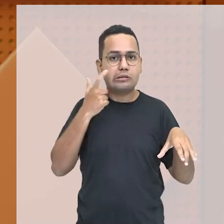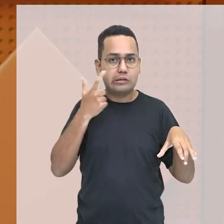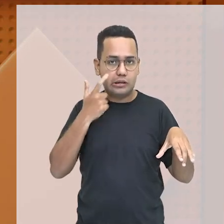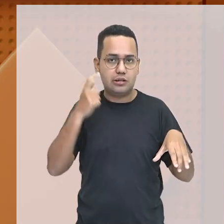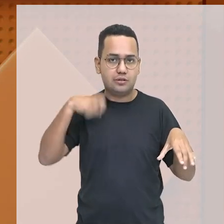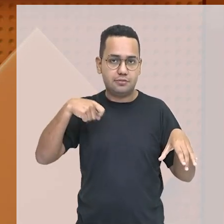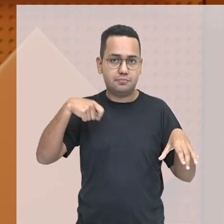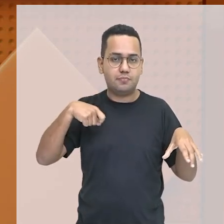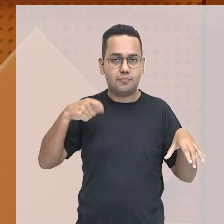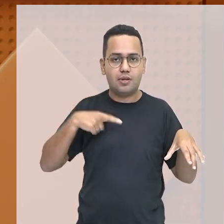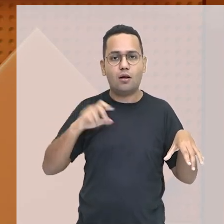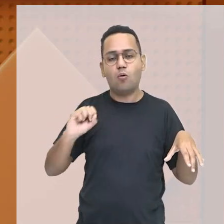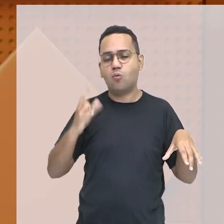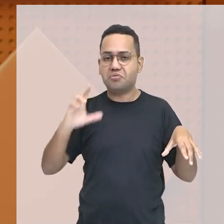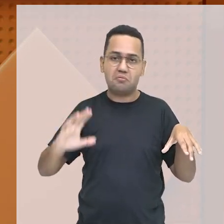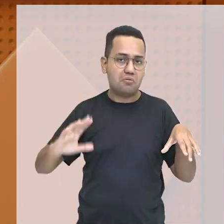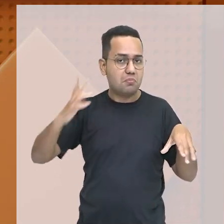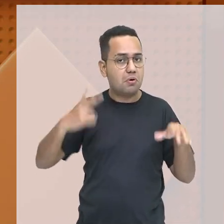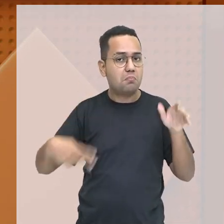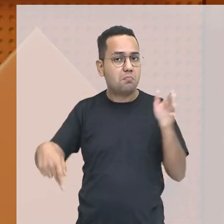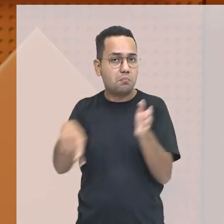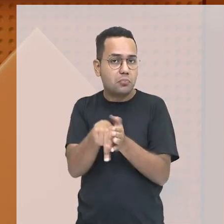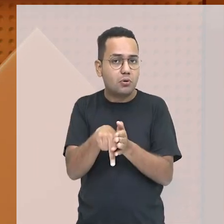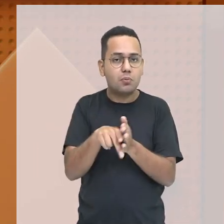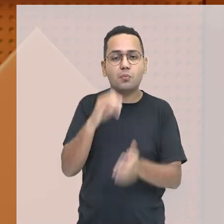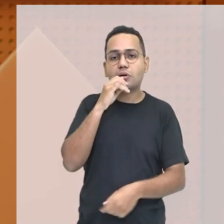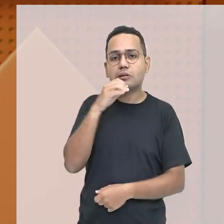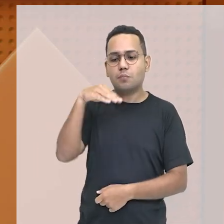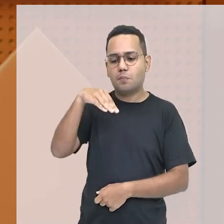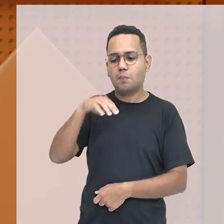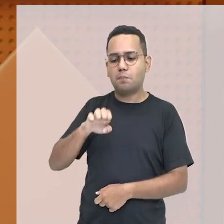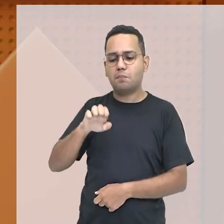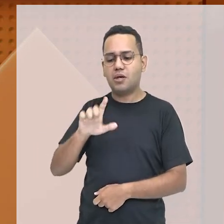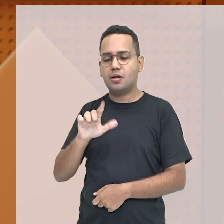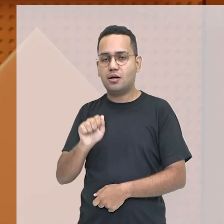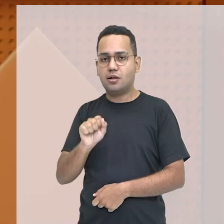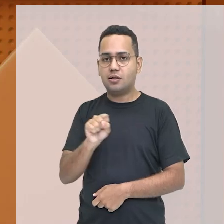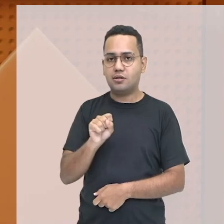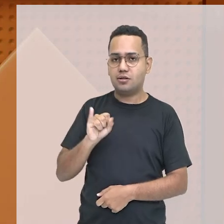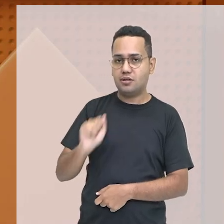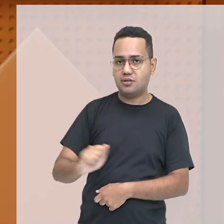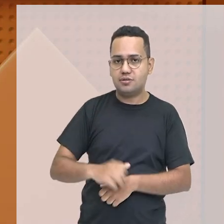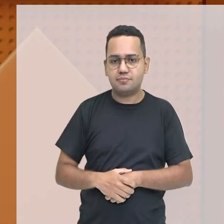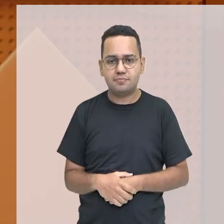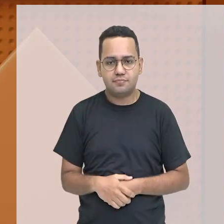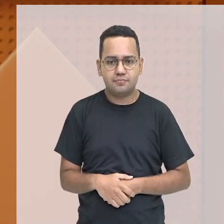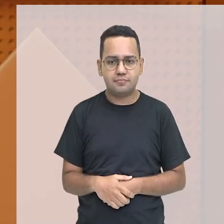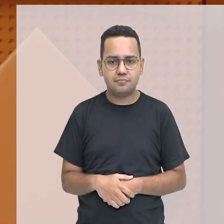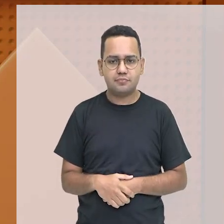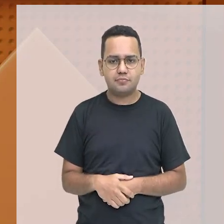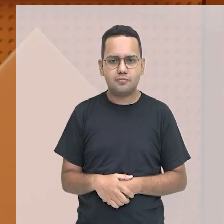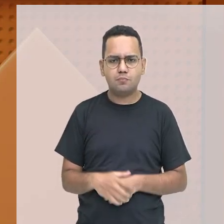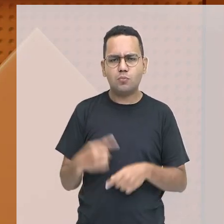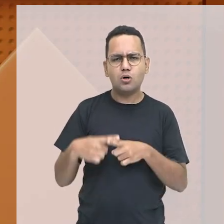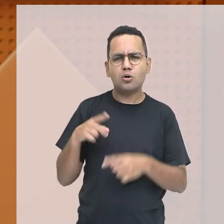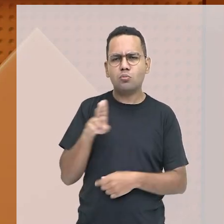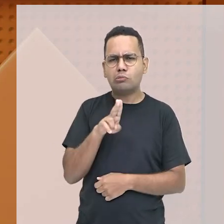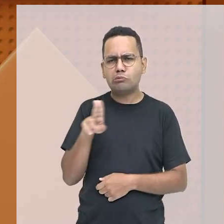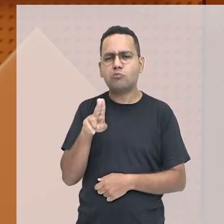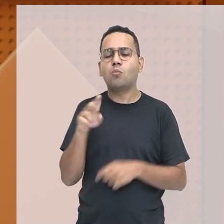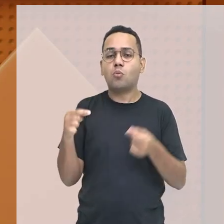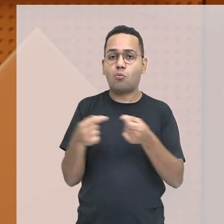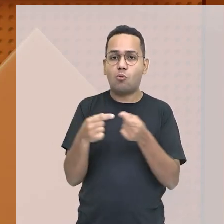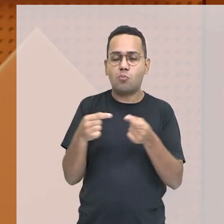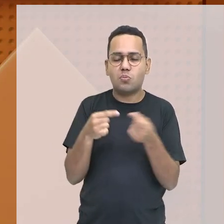interessantes, além de fatos físicos, né? Como é o caso da Melanésia, por exemplo, que tem esse nome por conta da pele mais escura dos